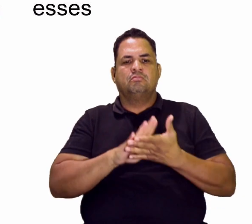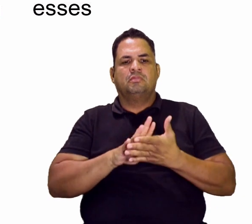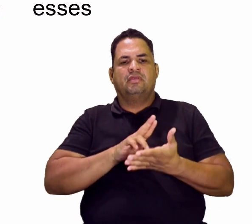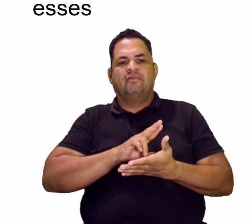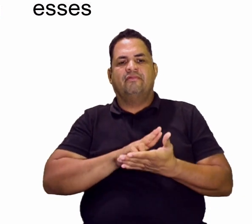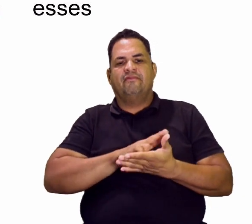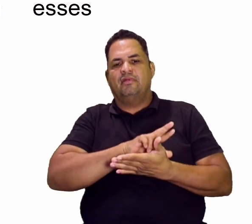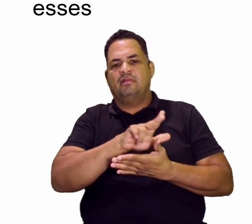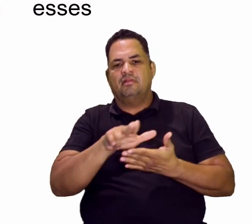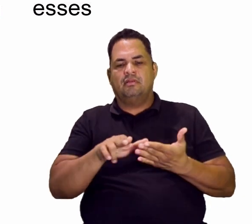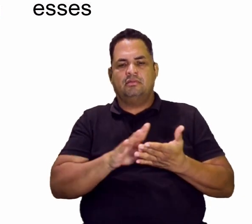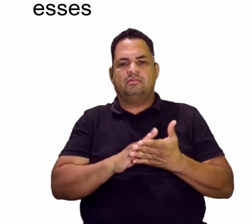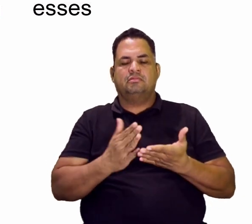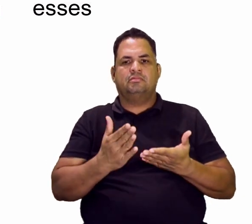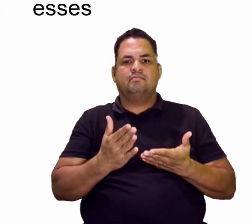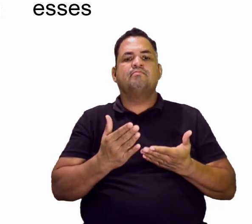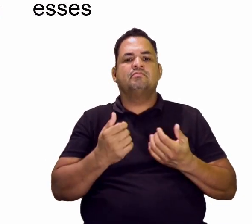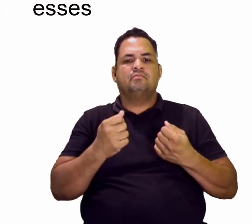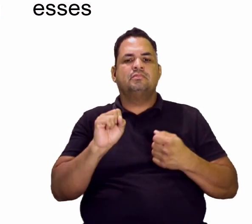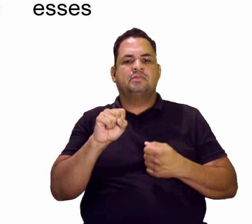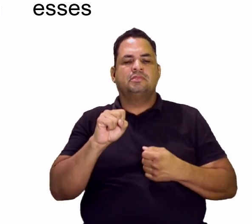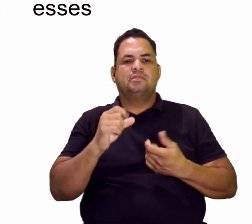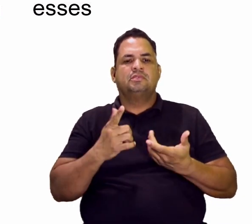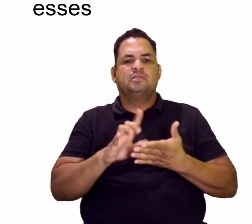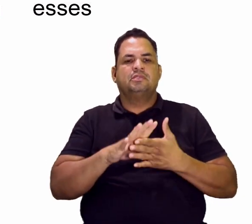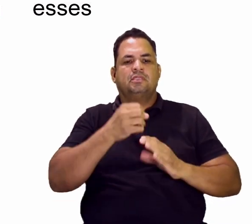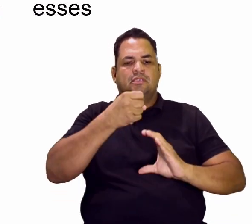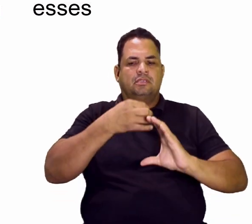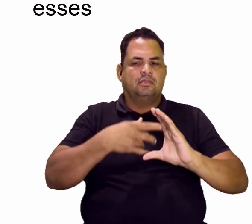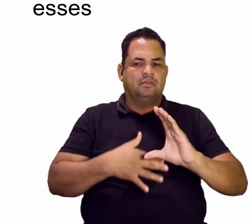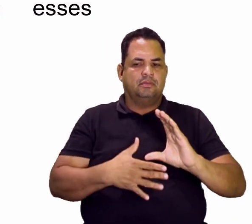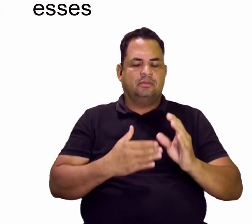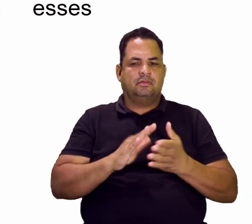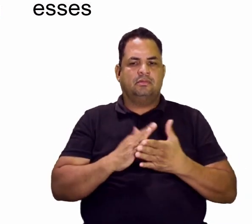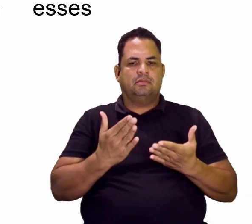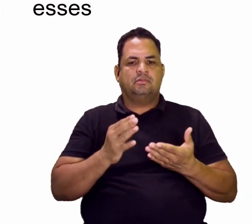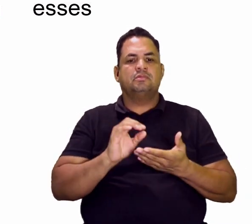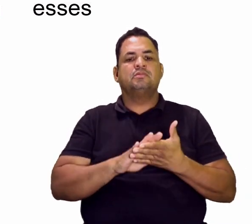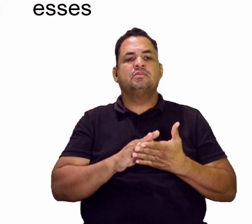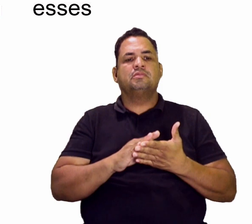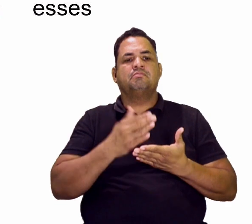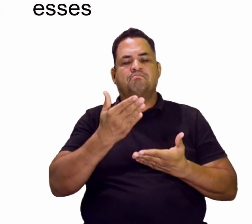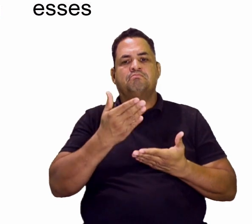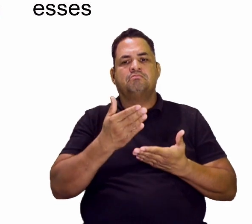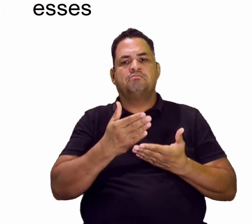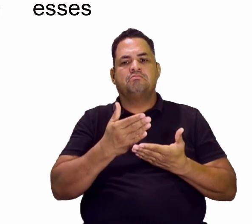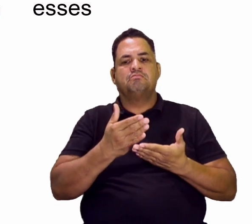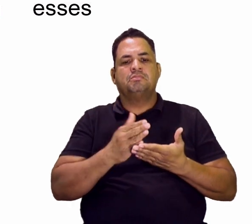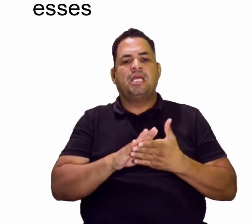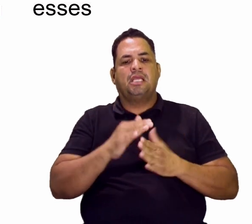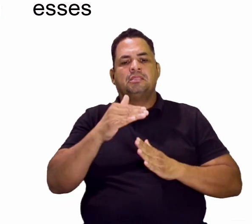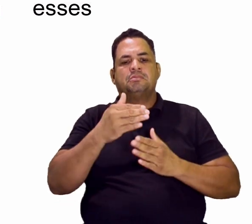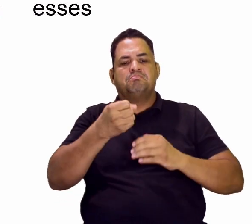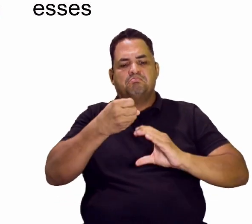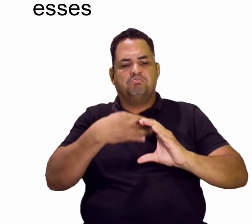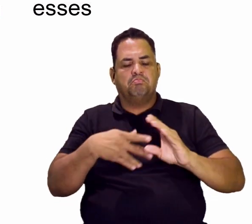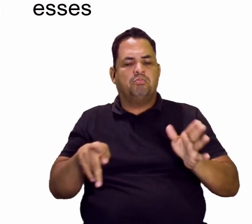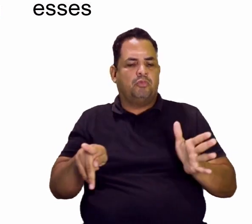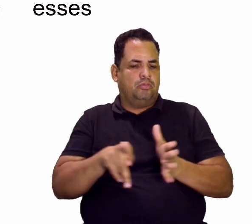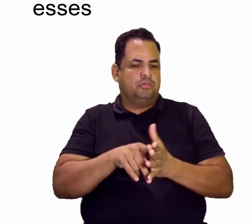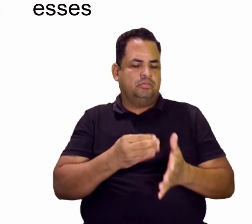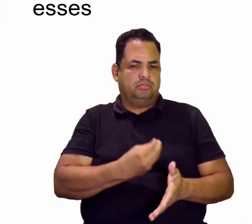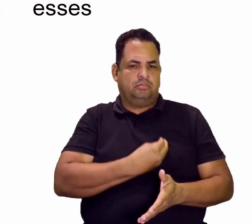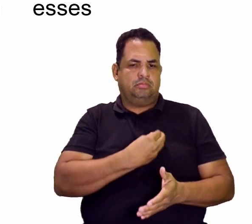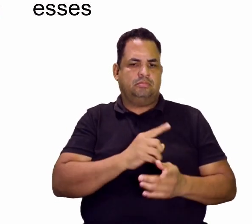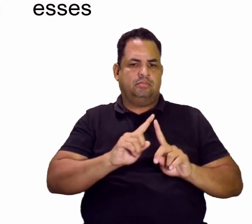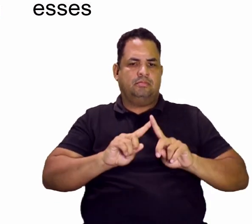de variabilidade. Então, eles são, porque eles têm características que são mencionadas para os seres vivos, tá?